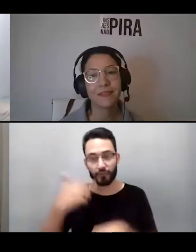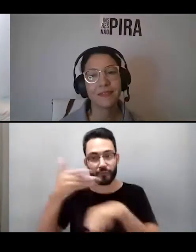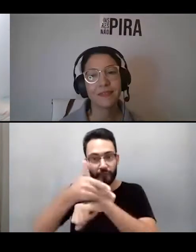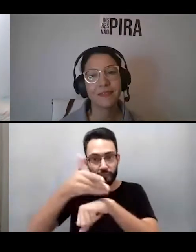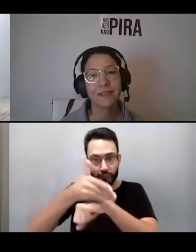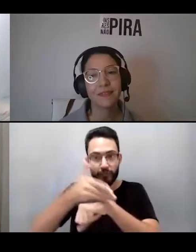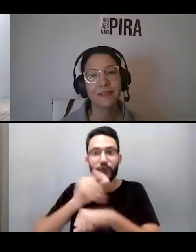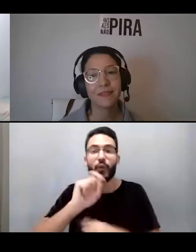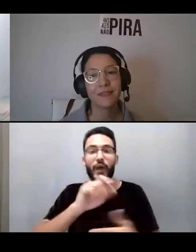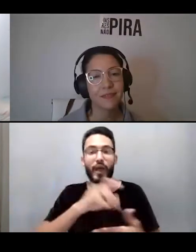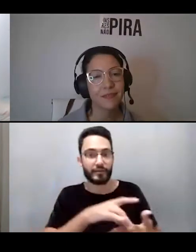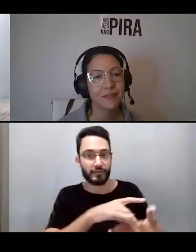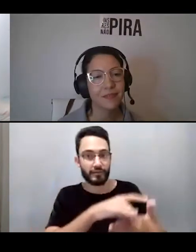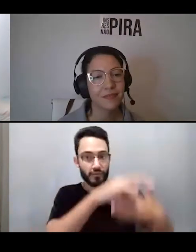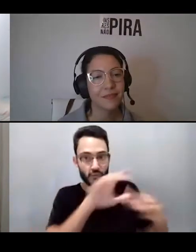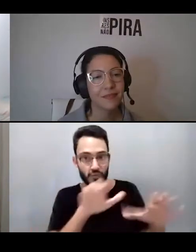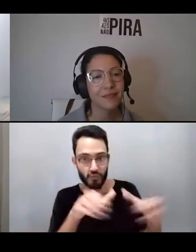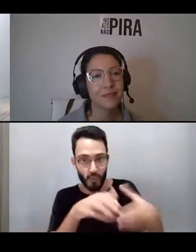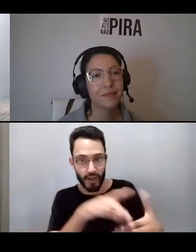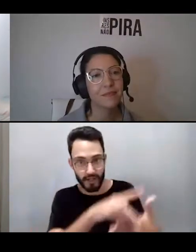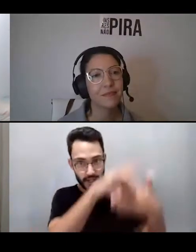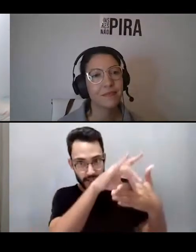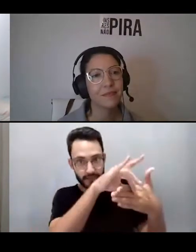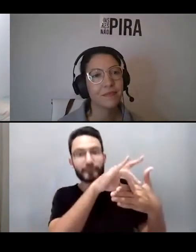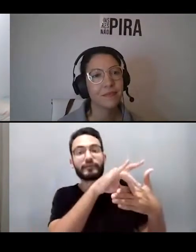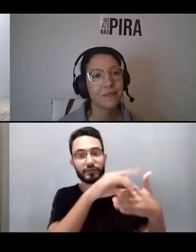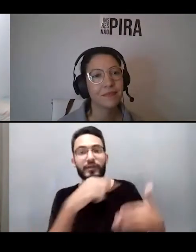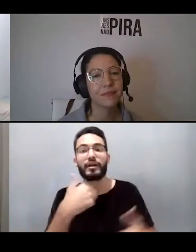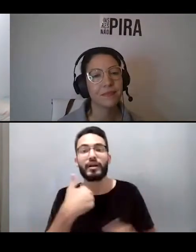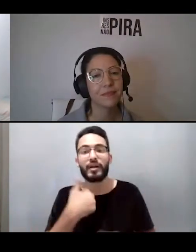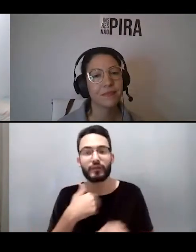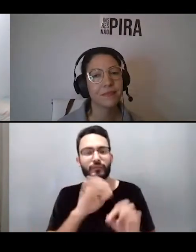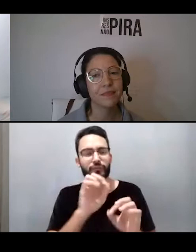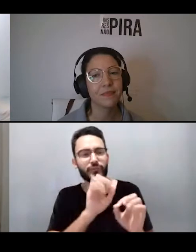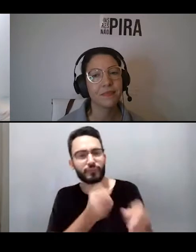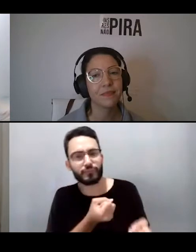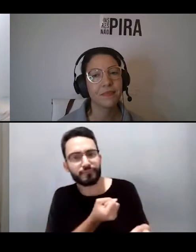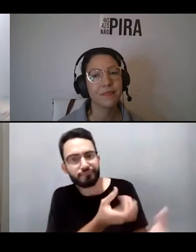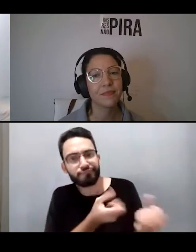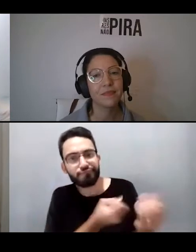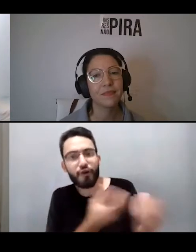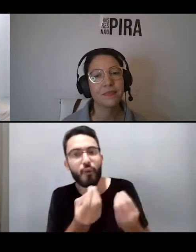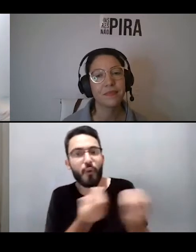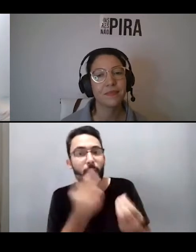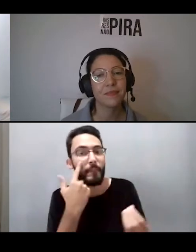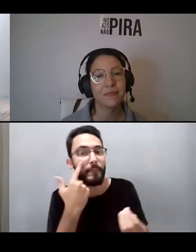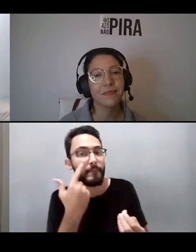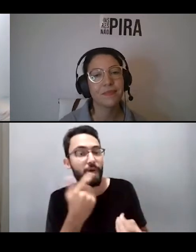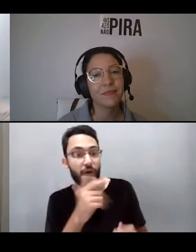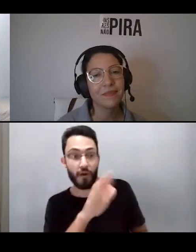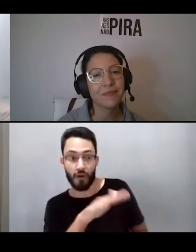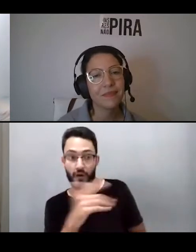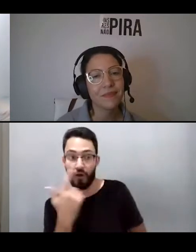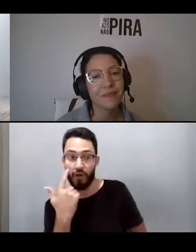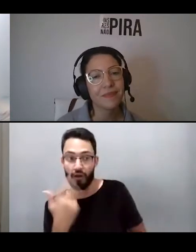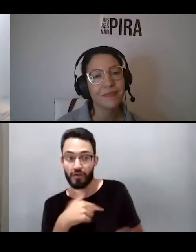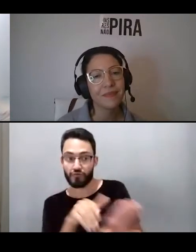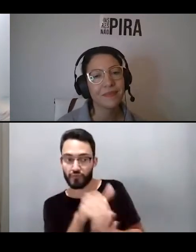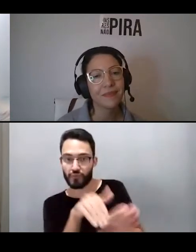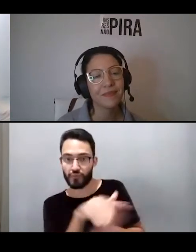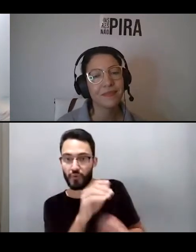Squad Leader, faço um trabalho de polinização, então ensino outras pessoas a fazerem, né, o papel de Squad Leader,